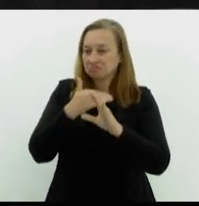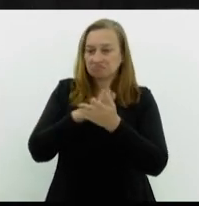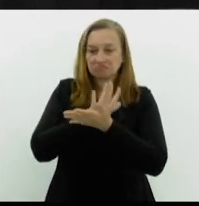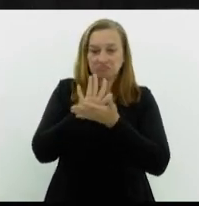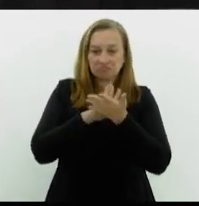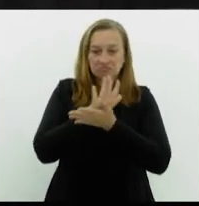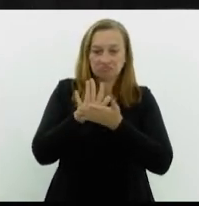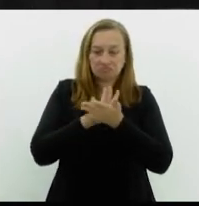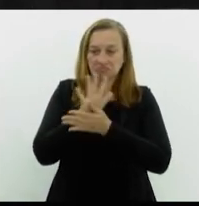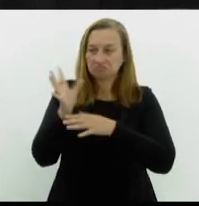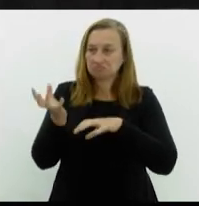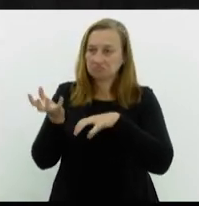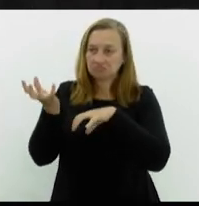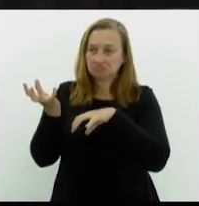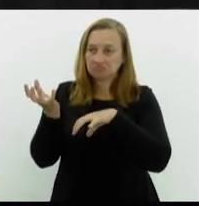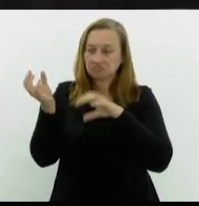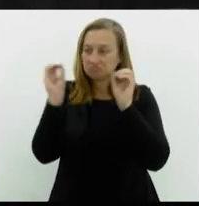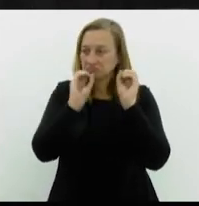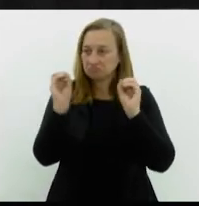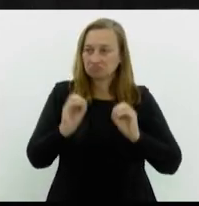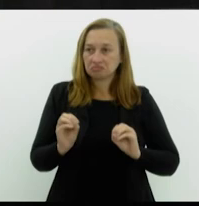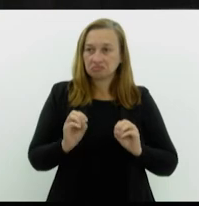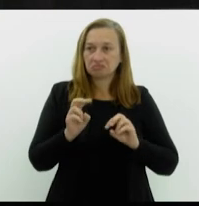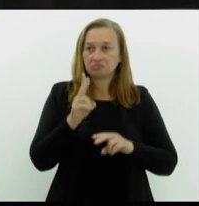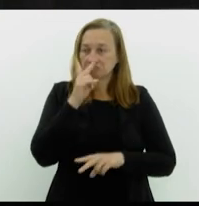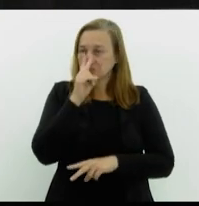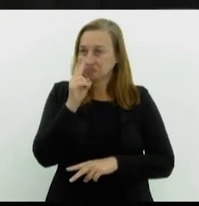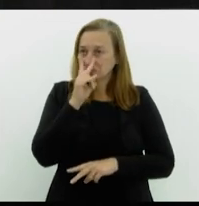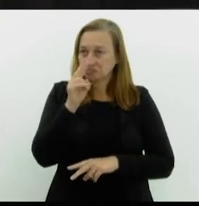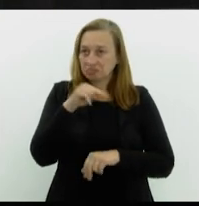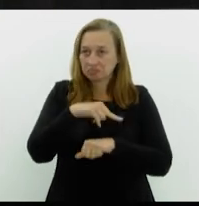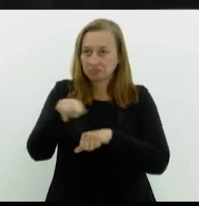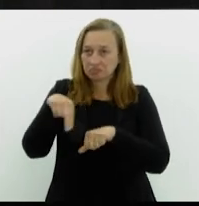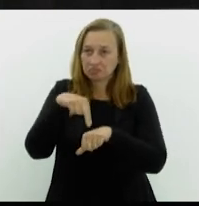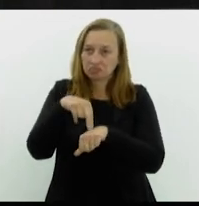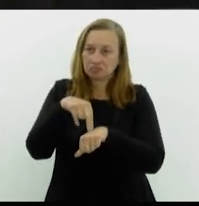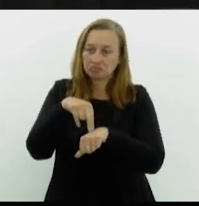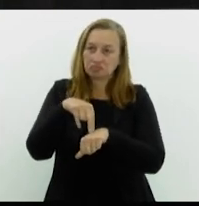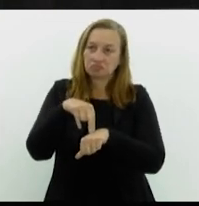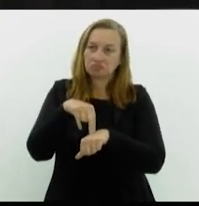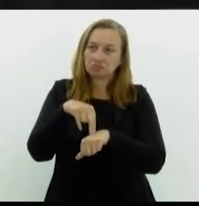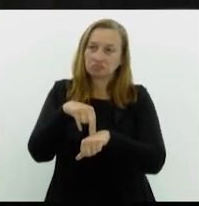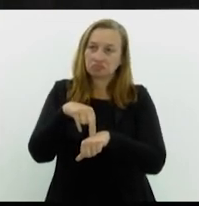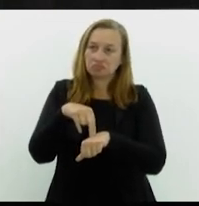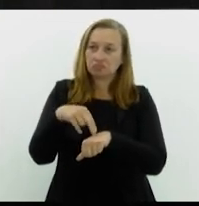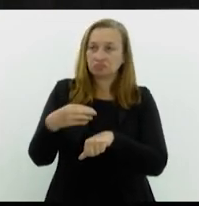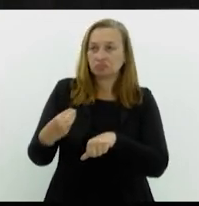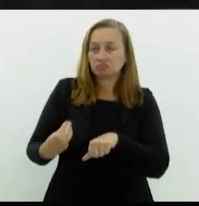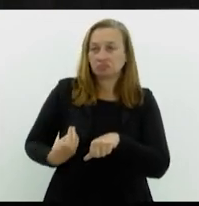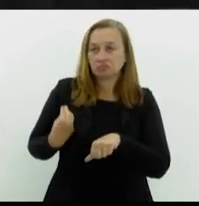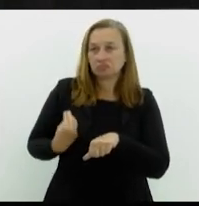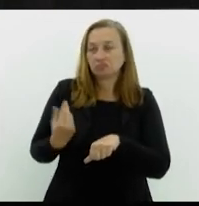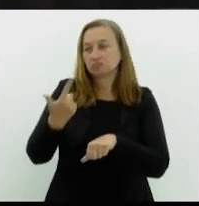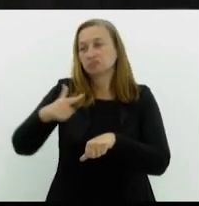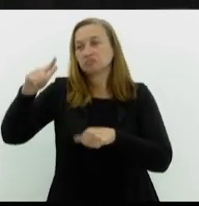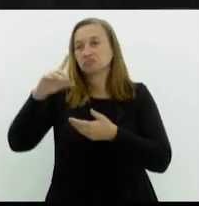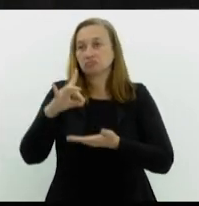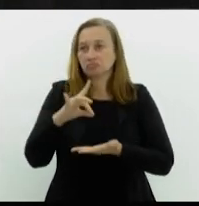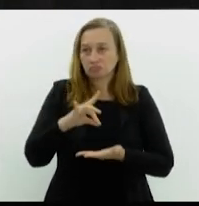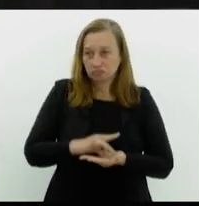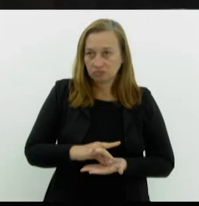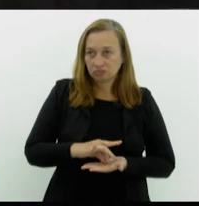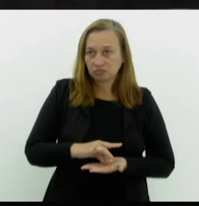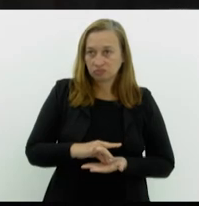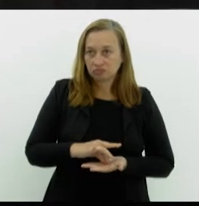no Congresso Nacional. Parece que a União está vivendo uma outra realidade